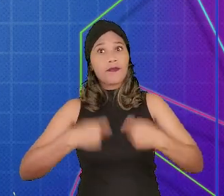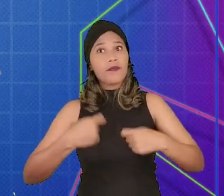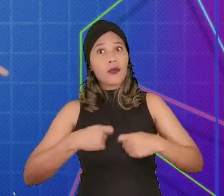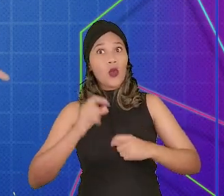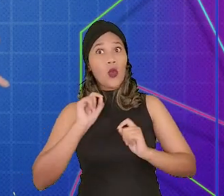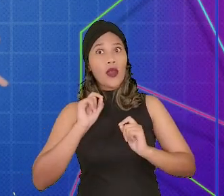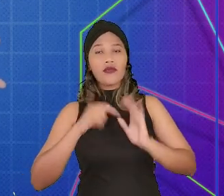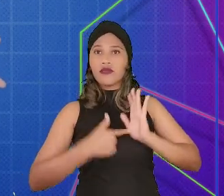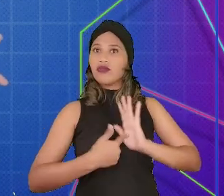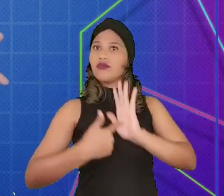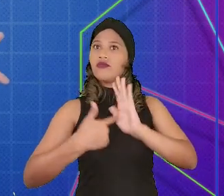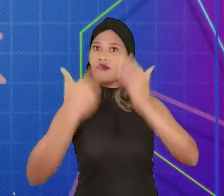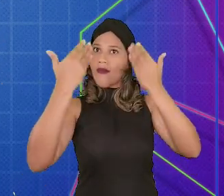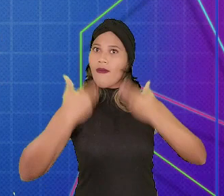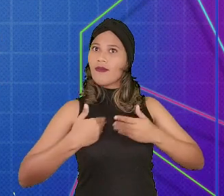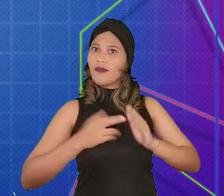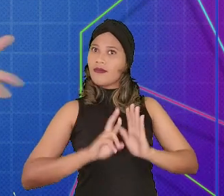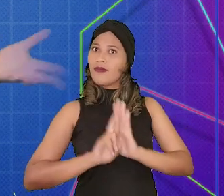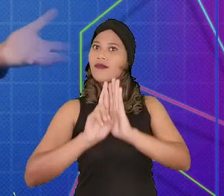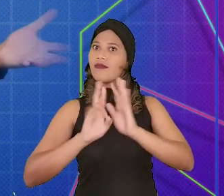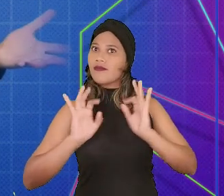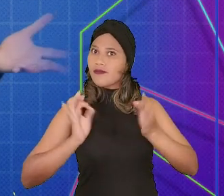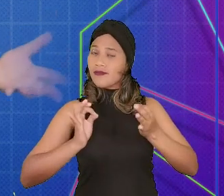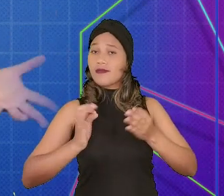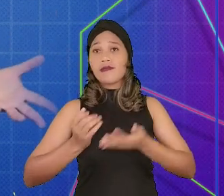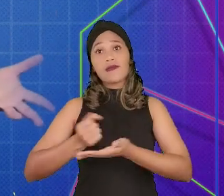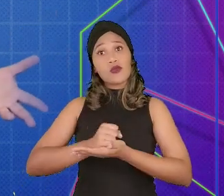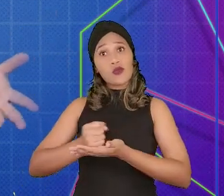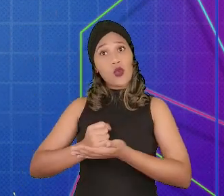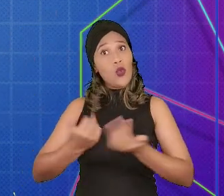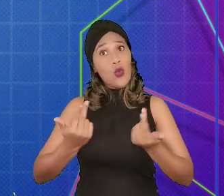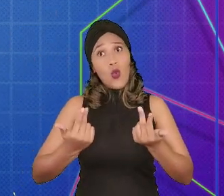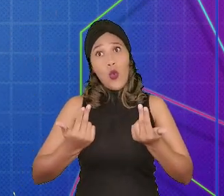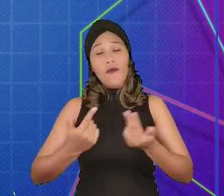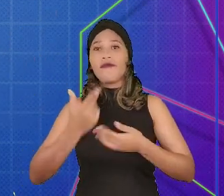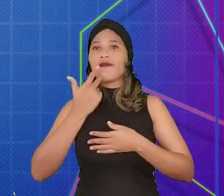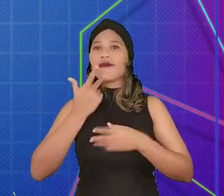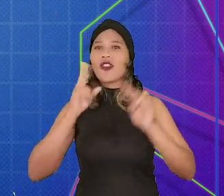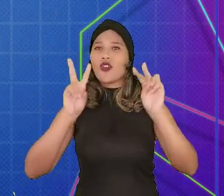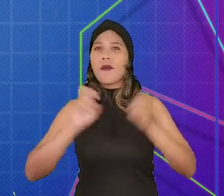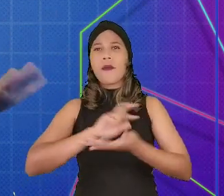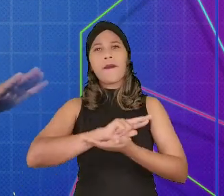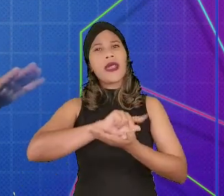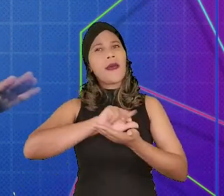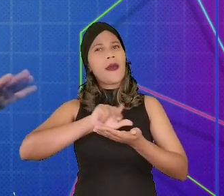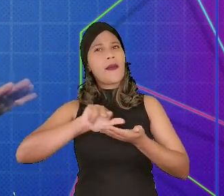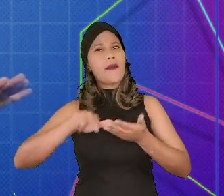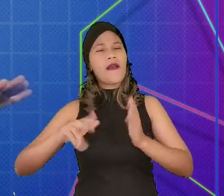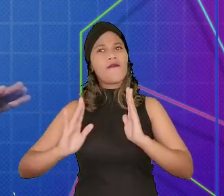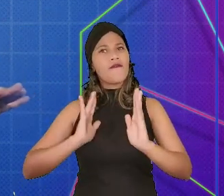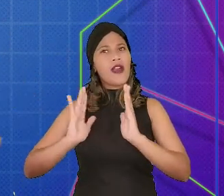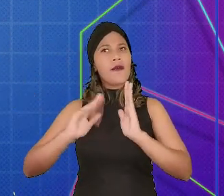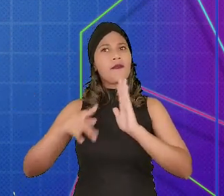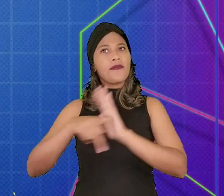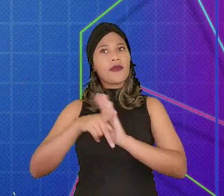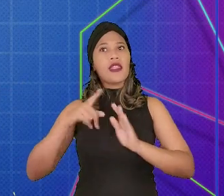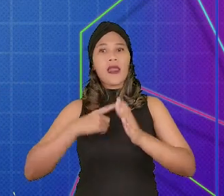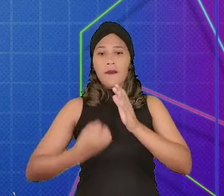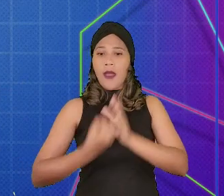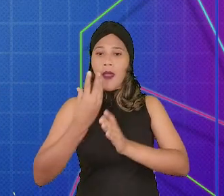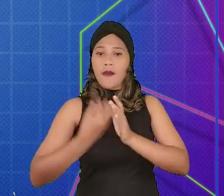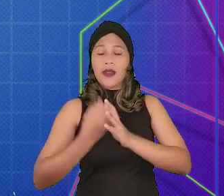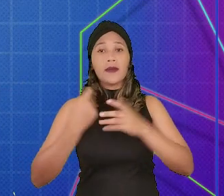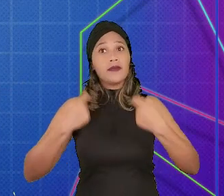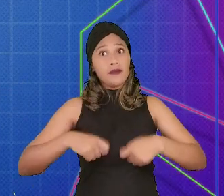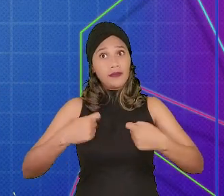nós precisamos nos apresentar? Então, com o jogo é a mesma coisa. A gente falou aqui sobre diversas fases de criação que